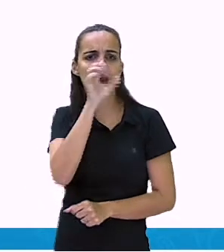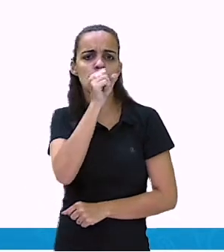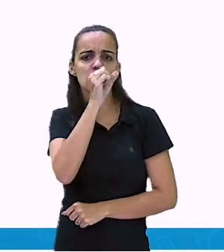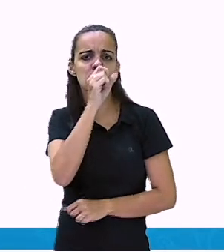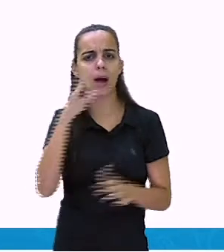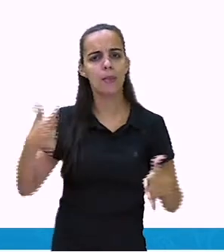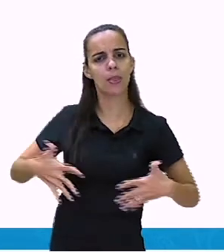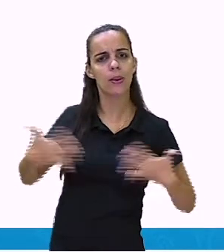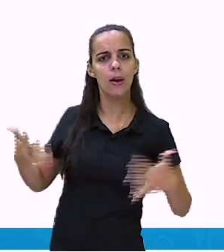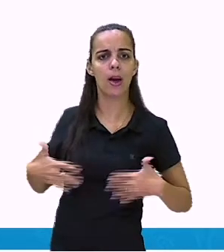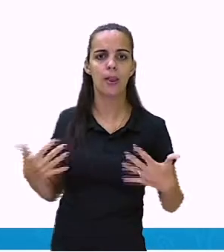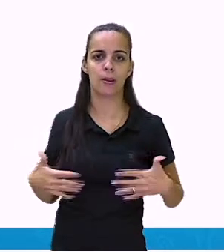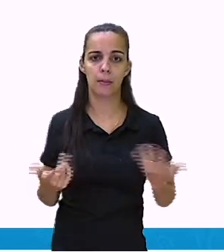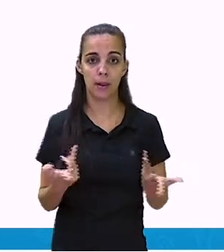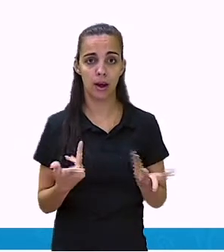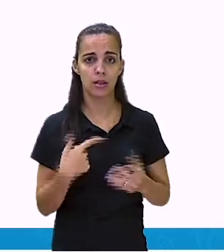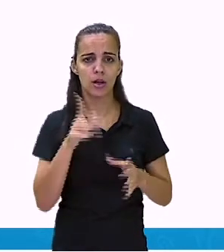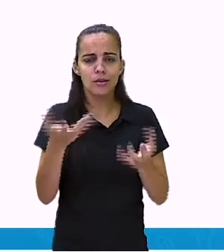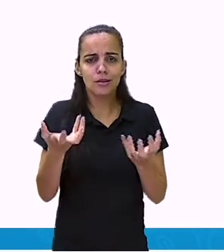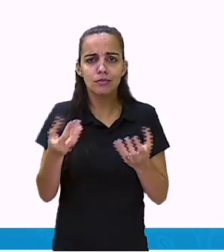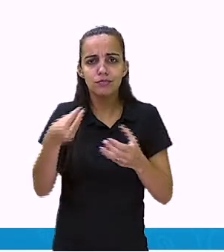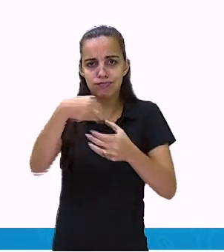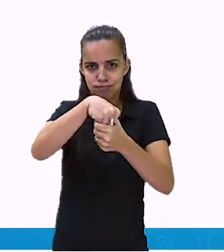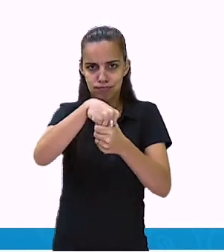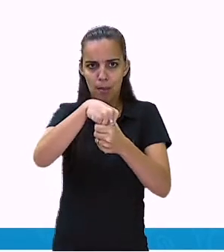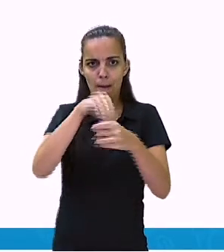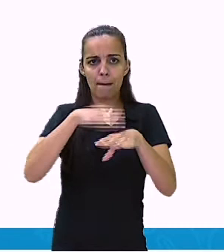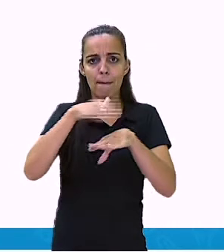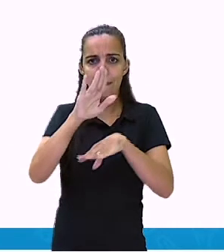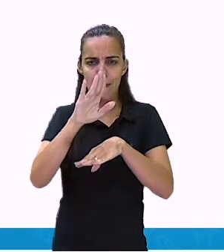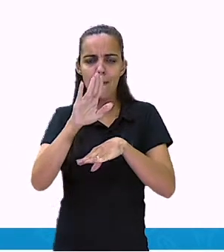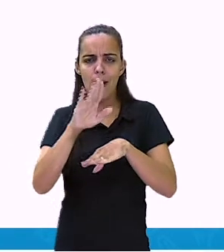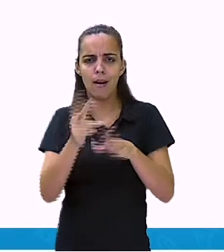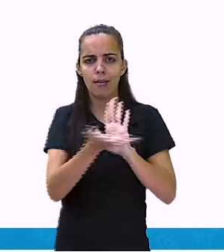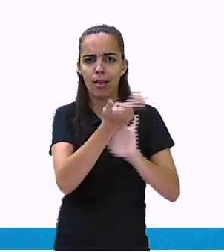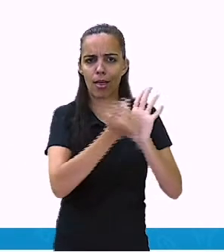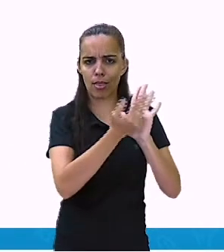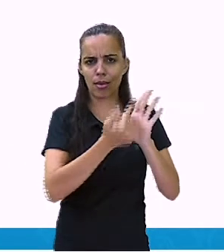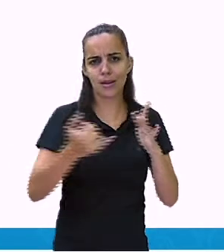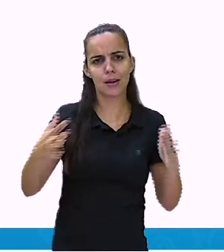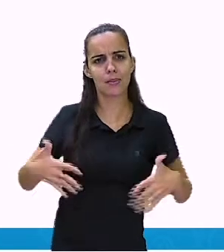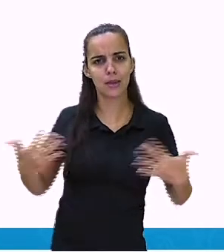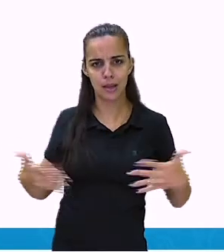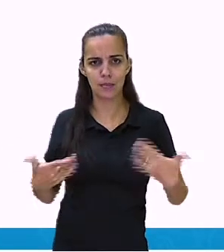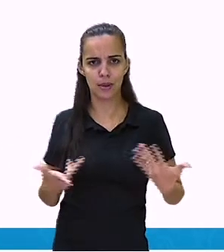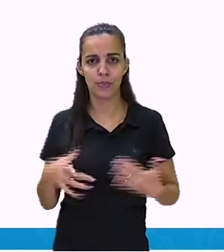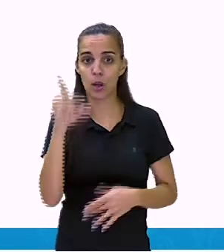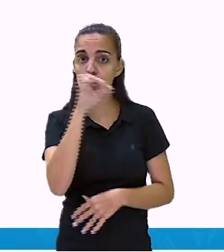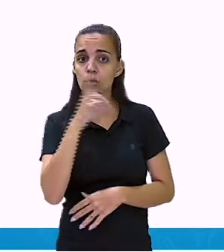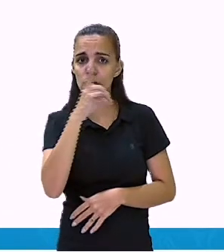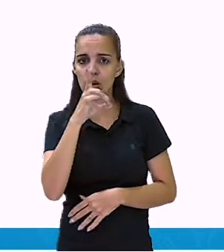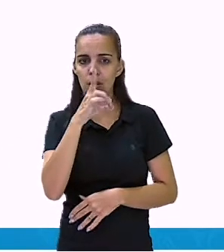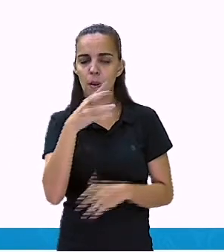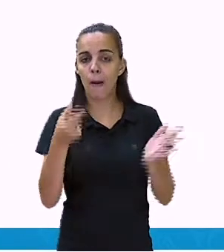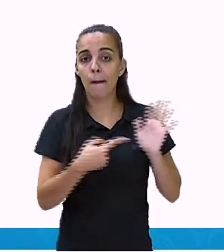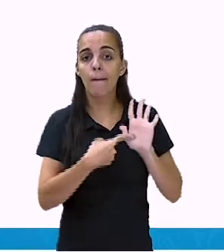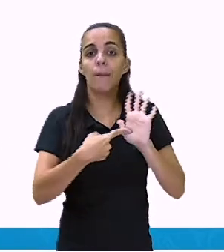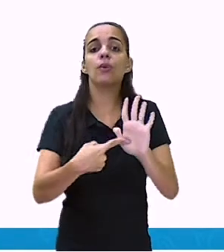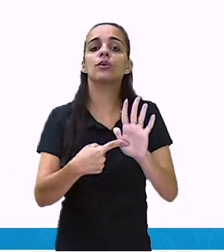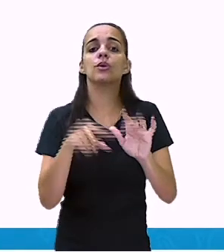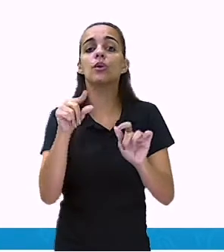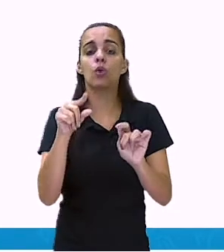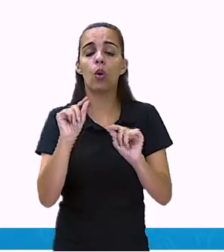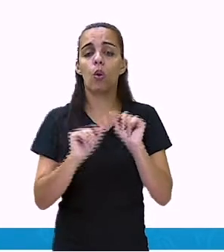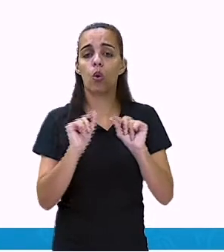Animado, com a inclusão de mais desenhos animados. Aos domingos, lançou a